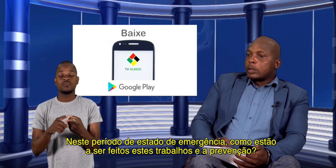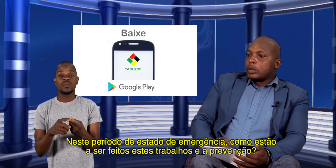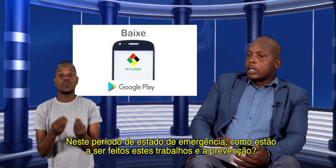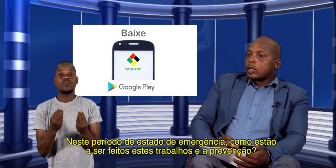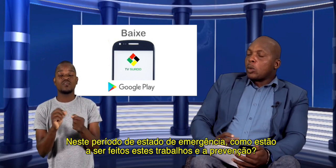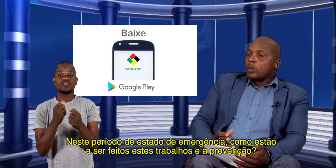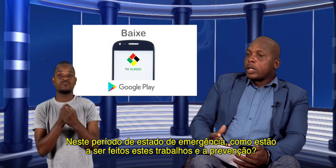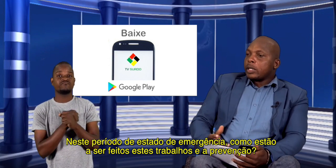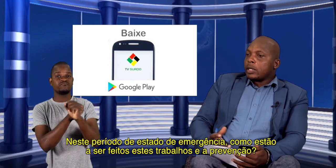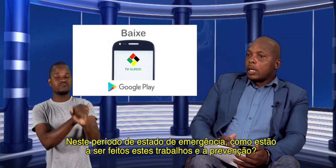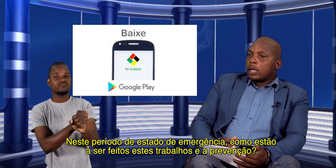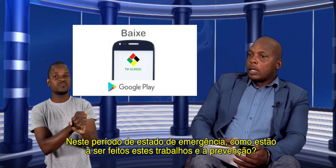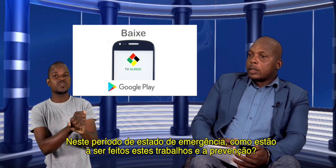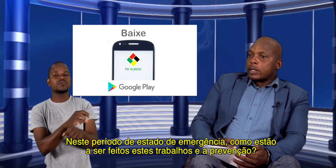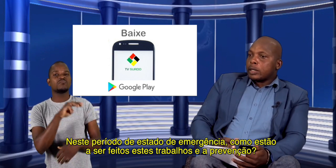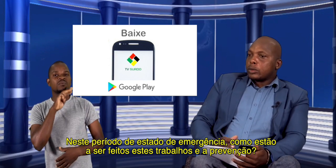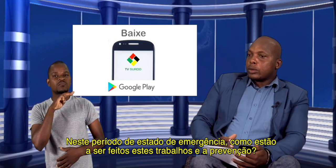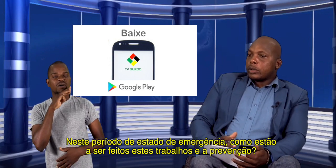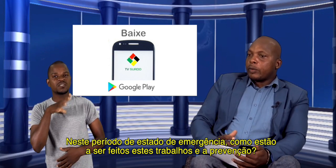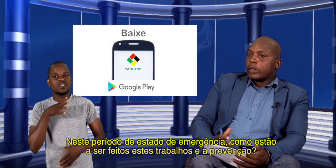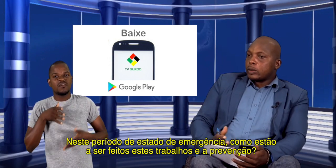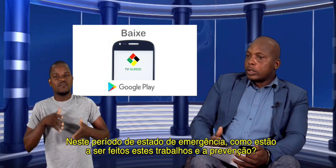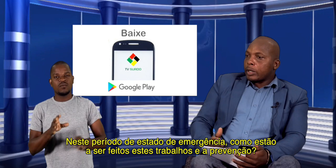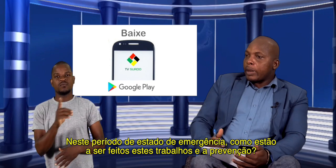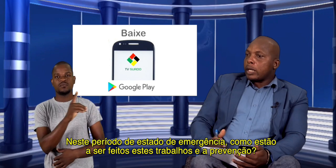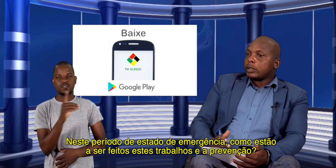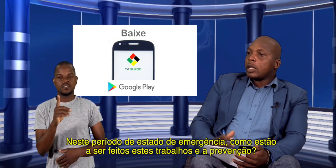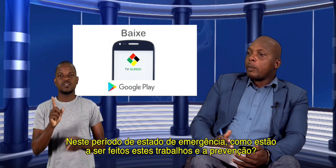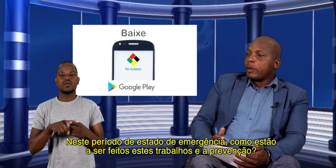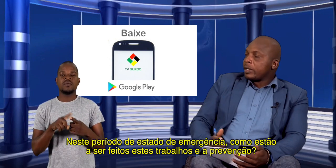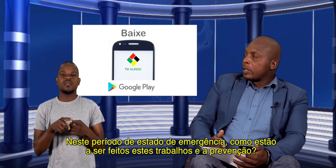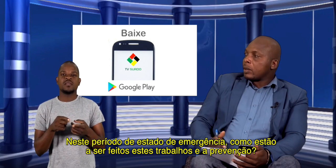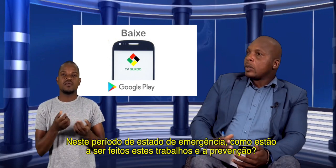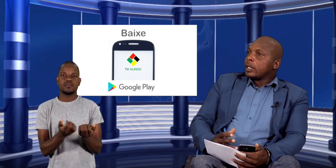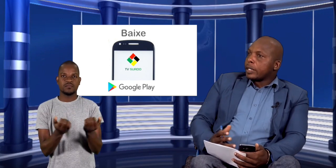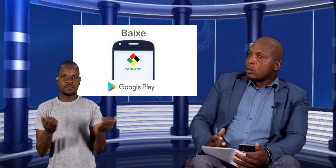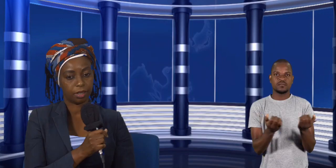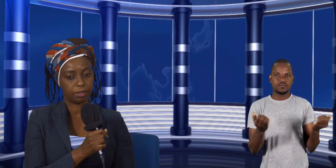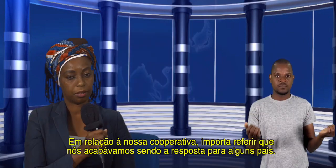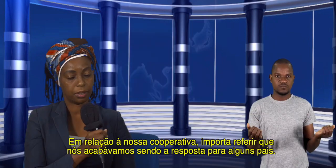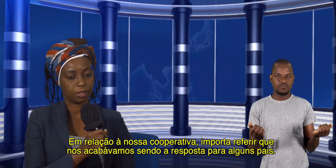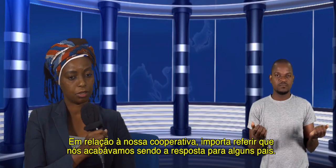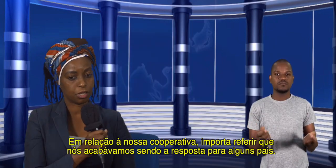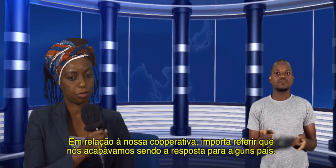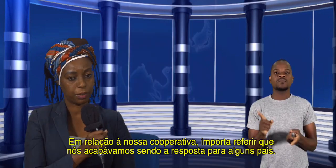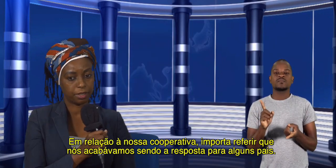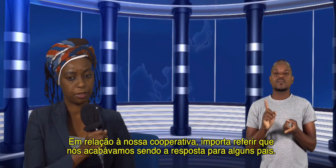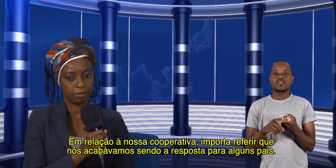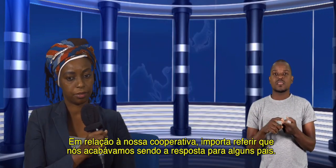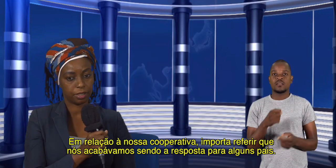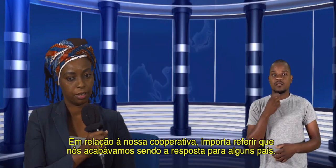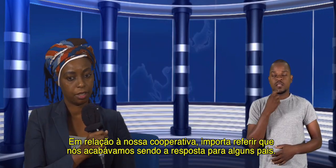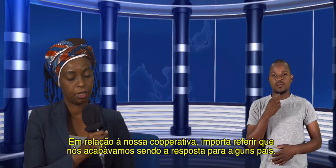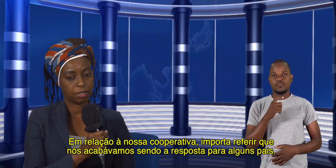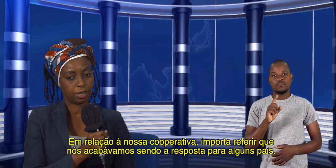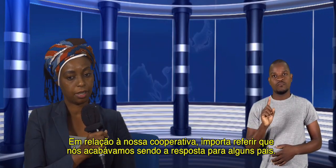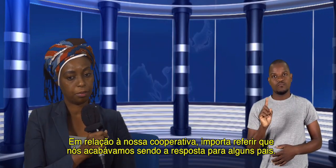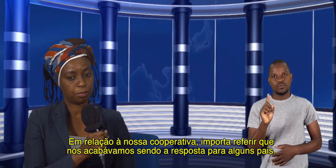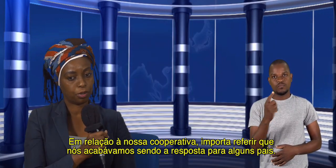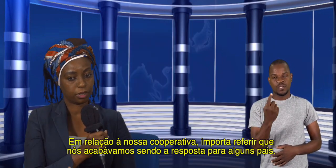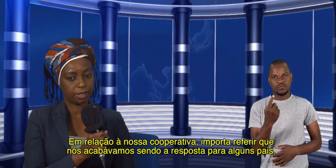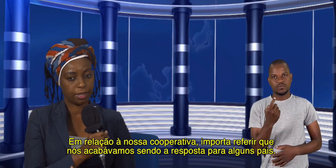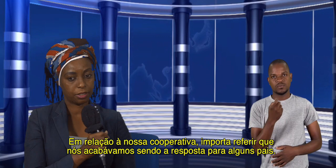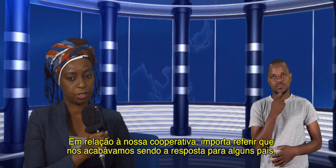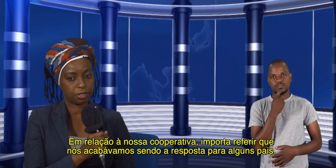feito estes trabalhos e a prevenção das mães e também das respectivas crianças? Relativamente à nossa cooperativa, se